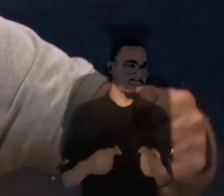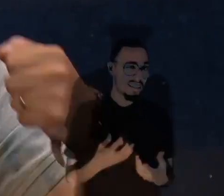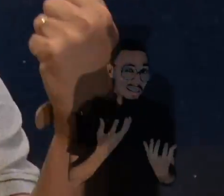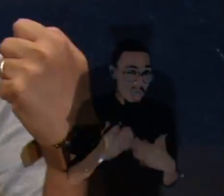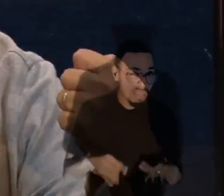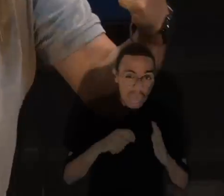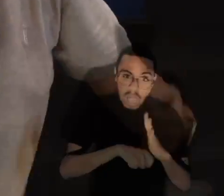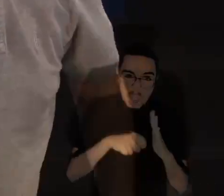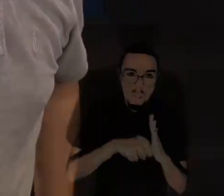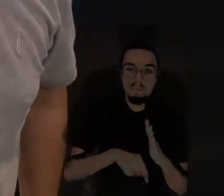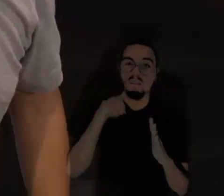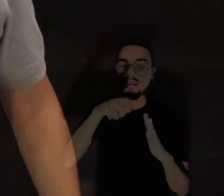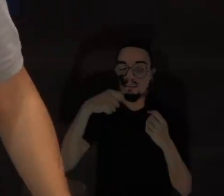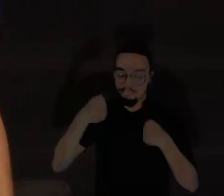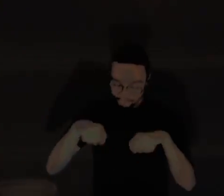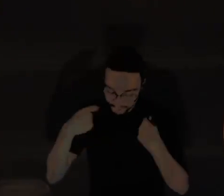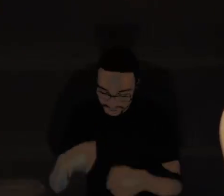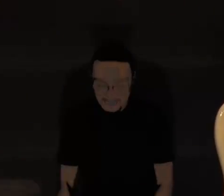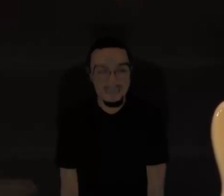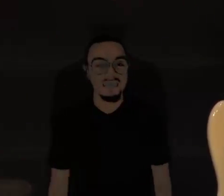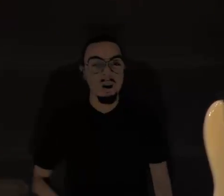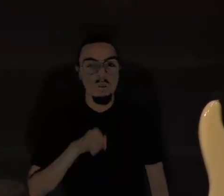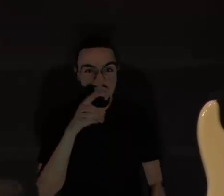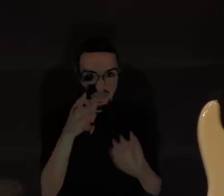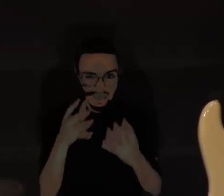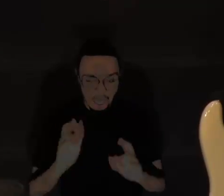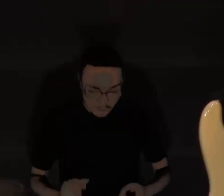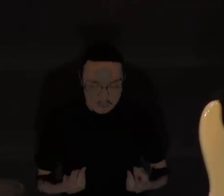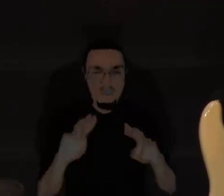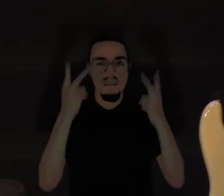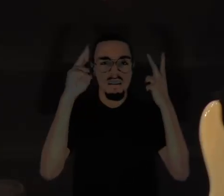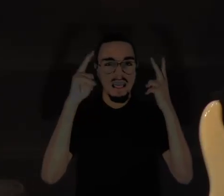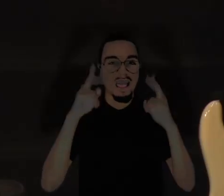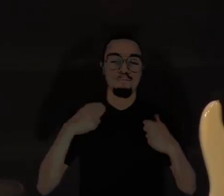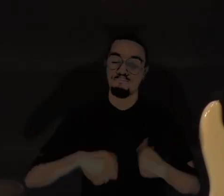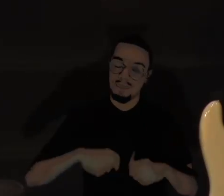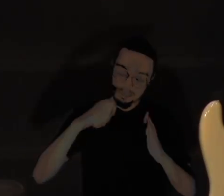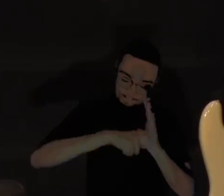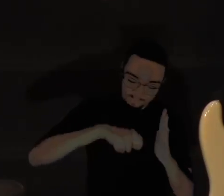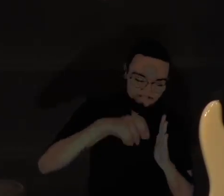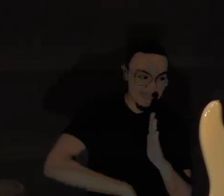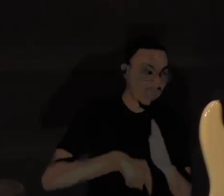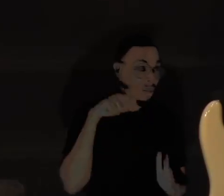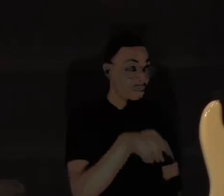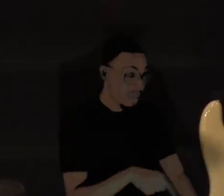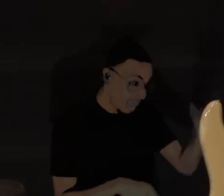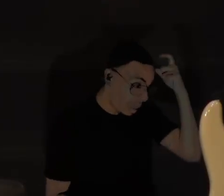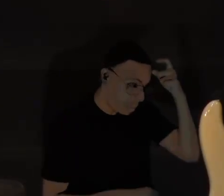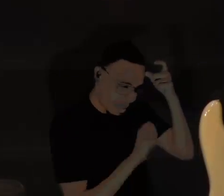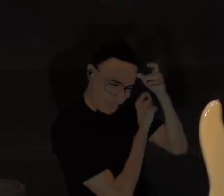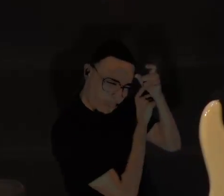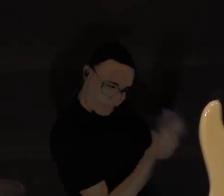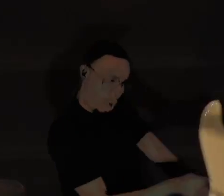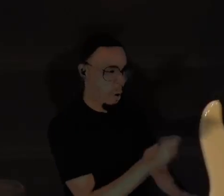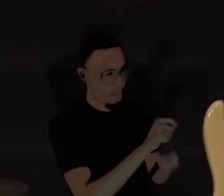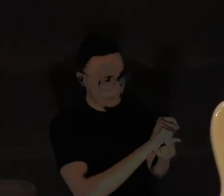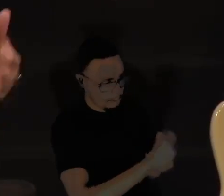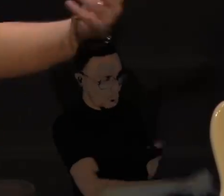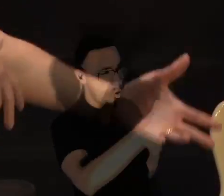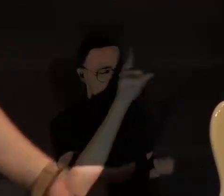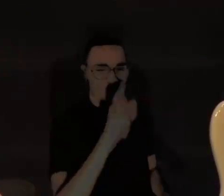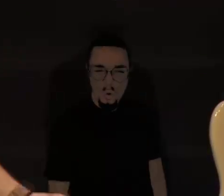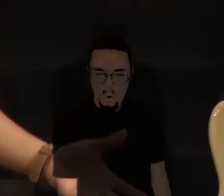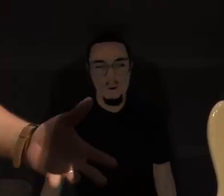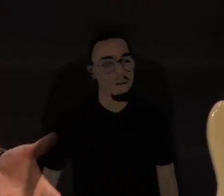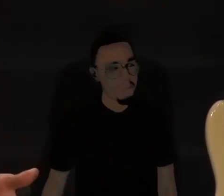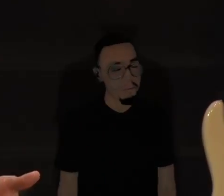de destaque sem pancada. Não tem como triunfar sem apontar o dedo na cara do capeta e dizer: você vai sair da minha vida. Não tem, não tem. Ou